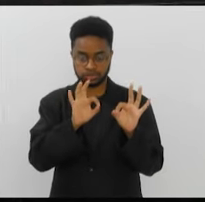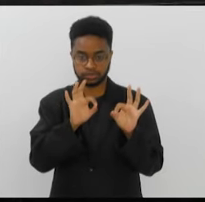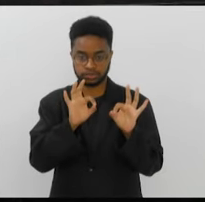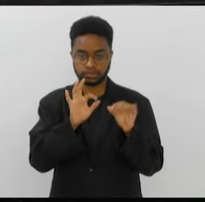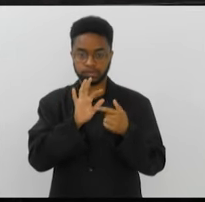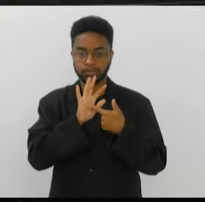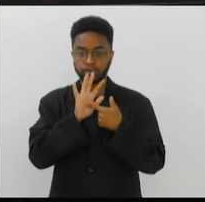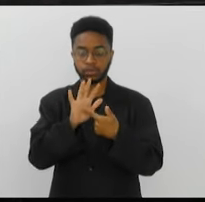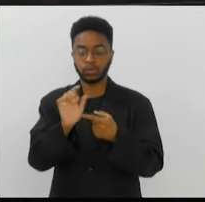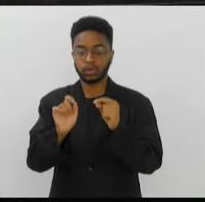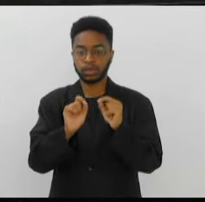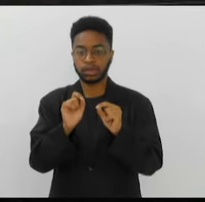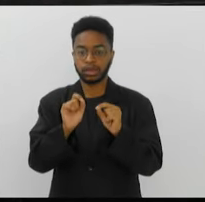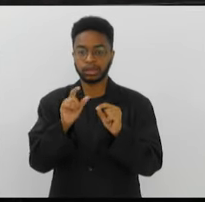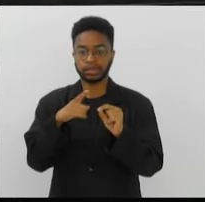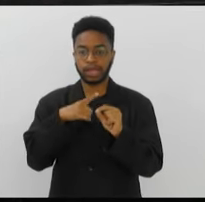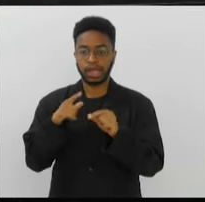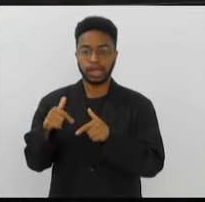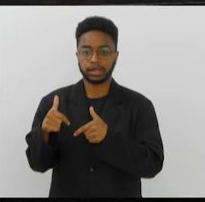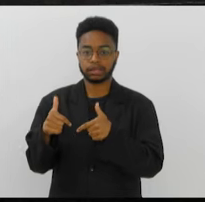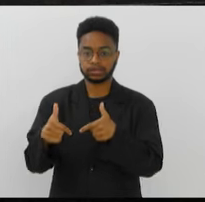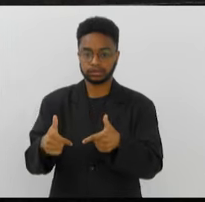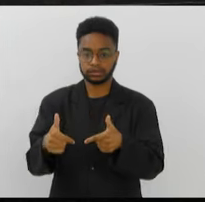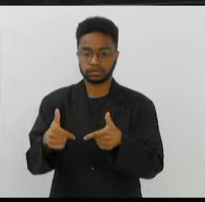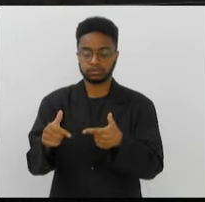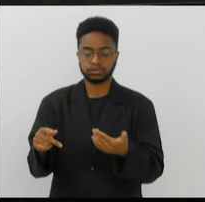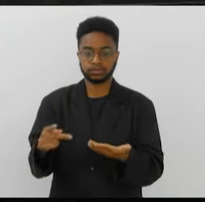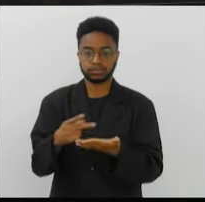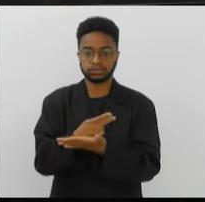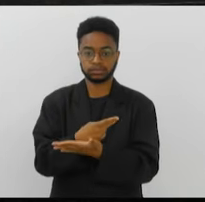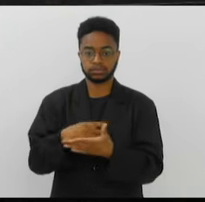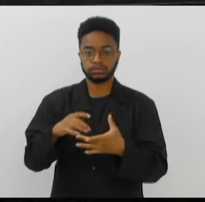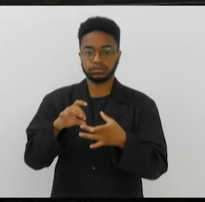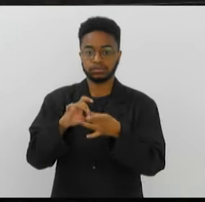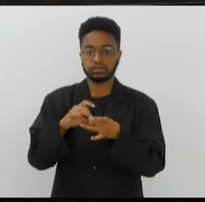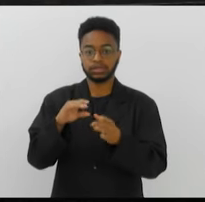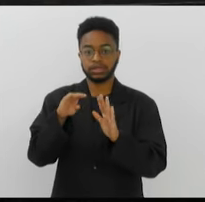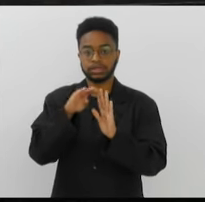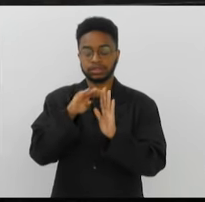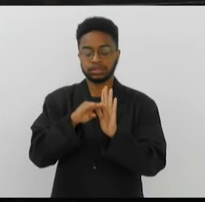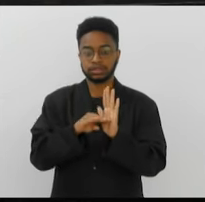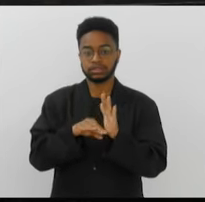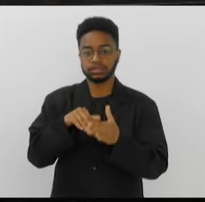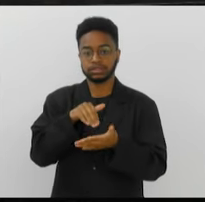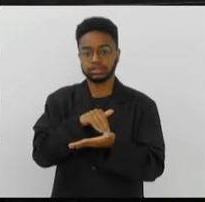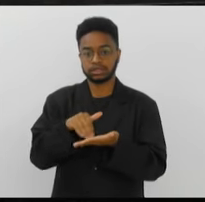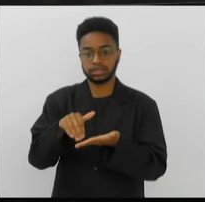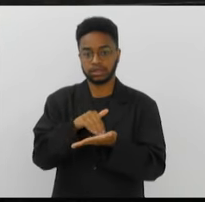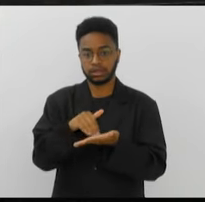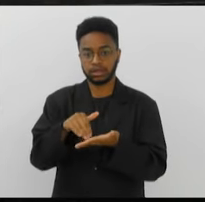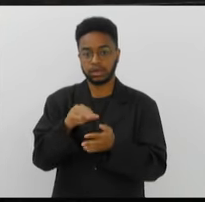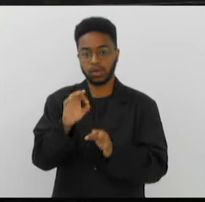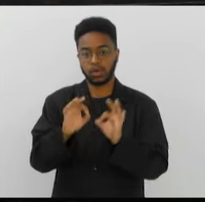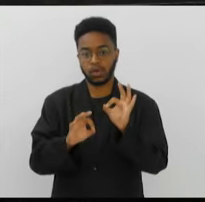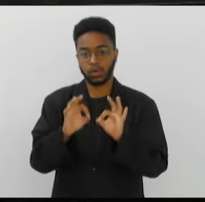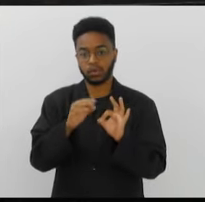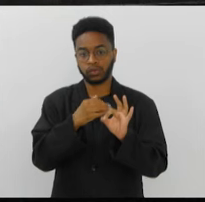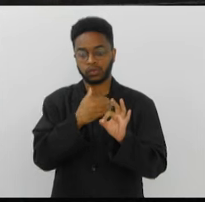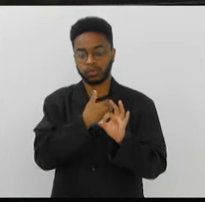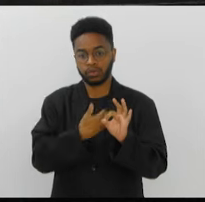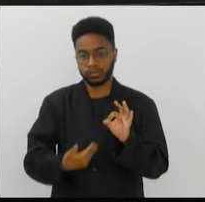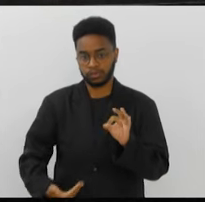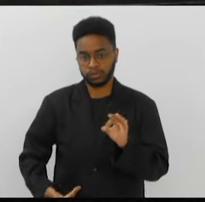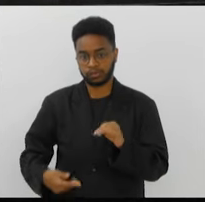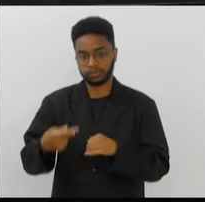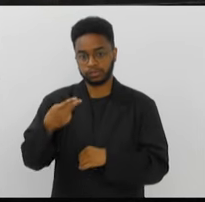de uma ação da Secretaria de Ordem Pública da Prefeitura